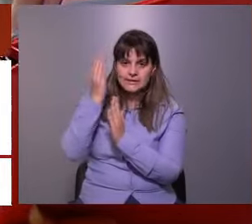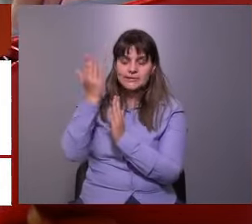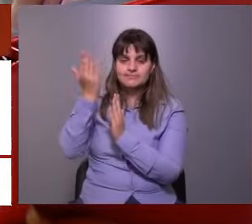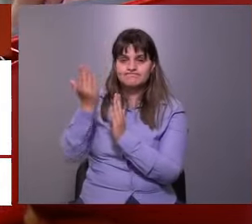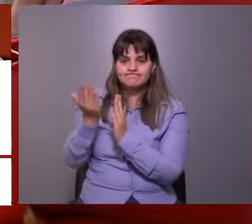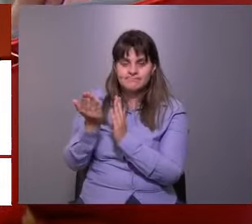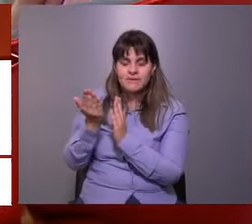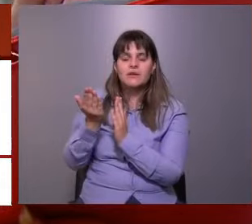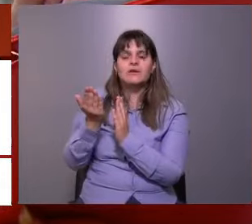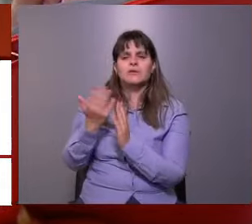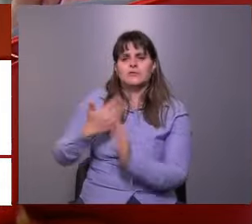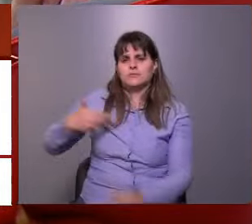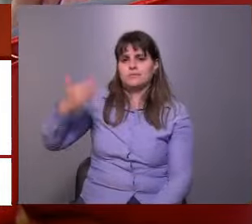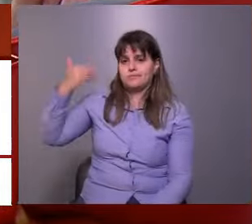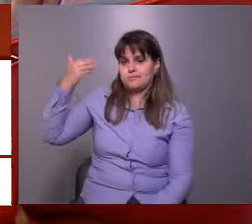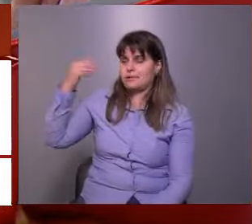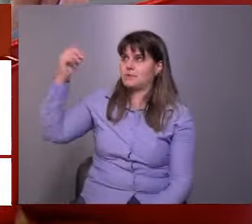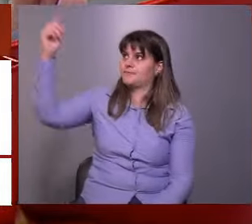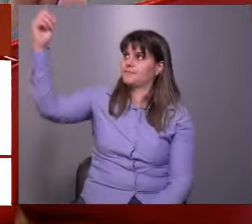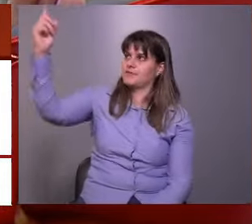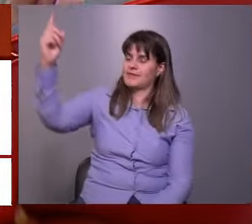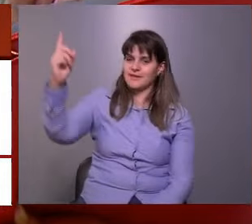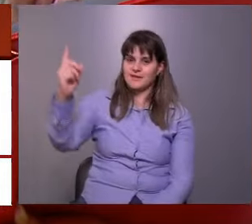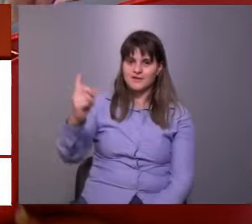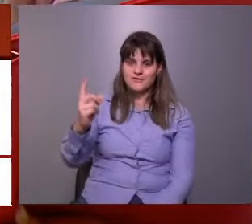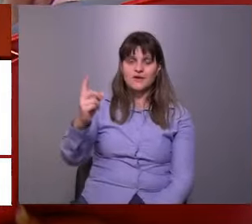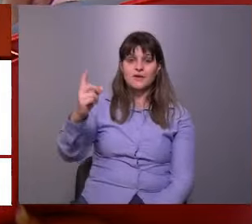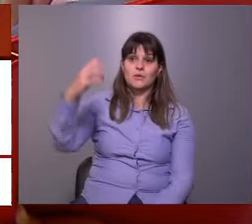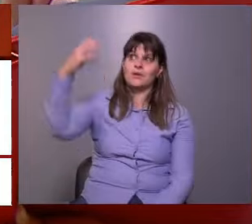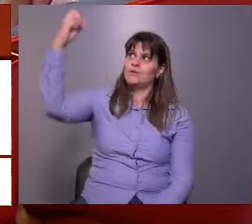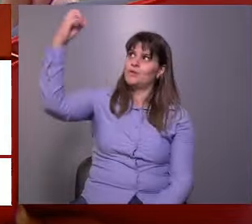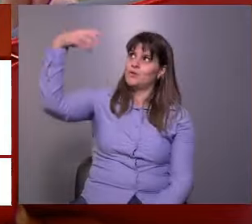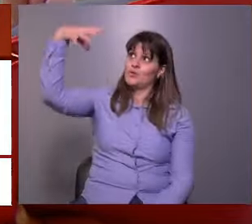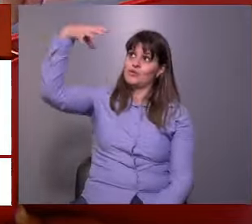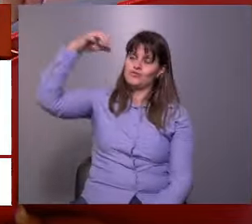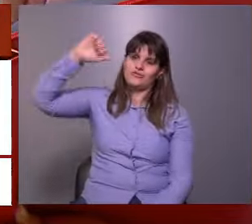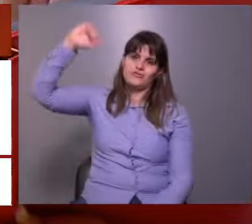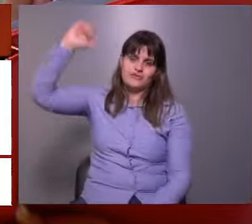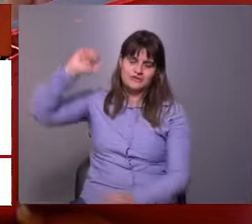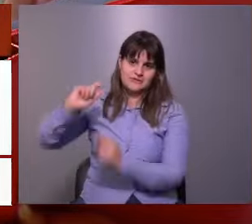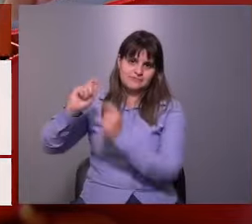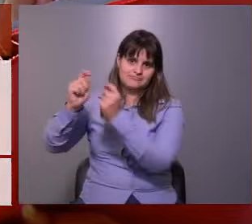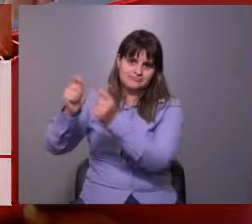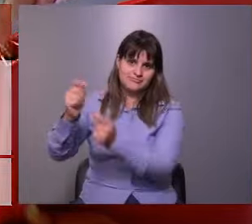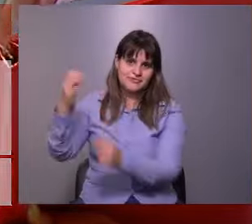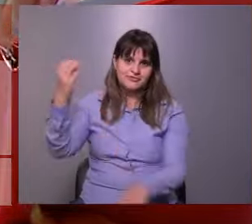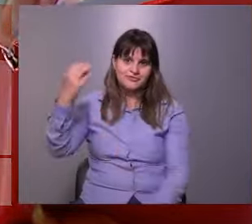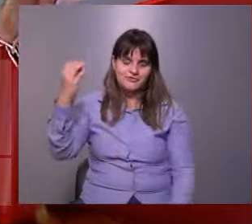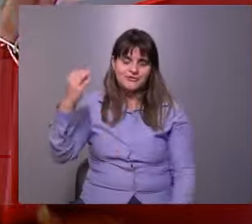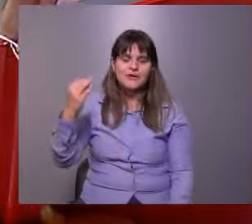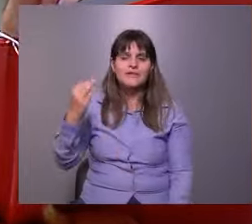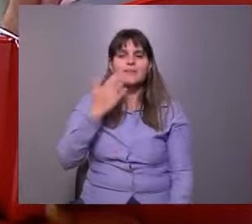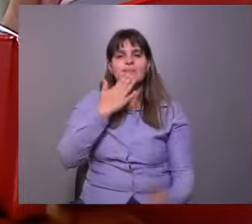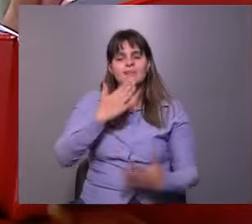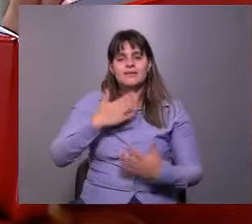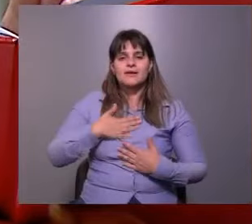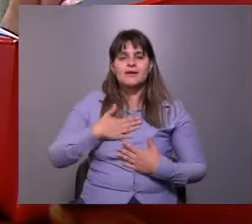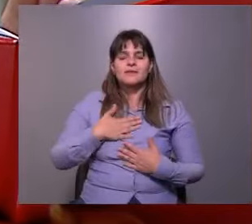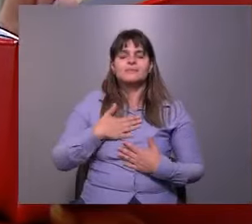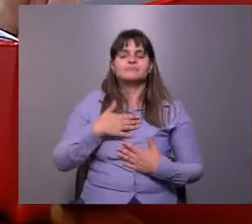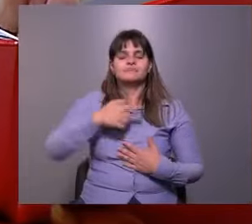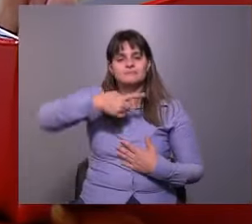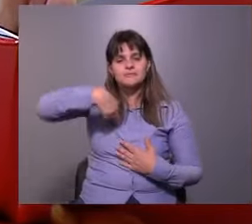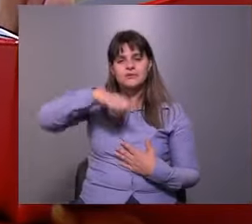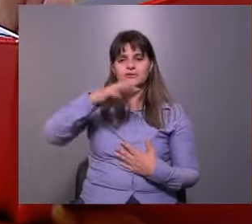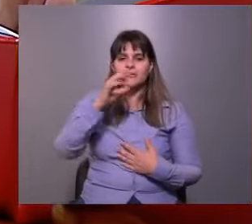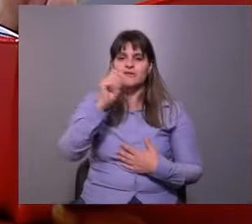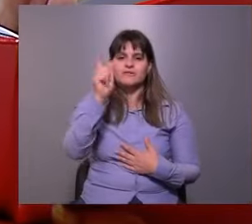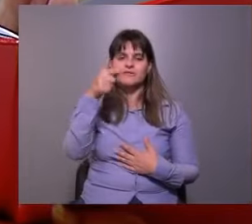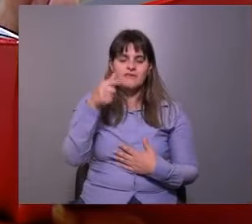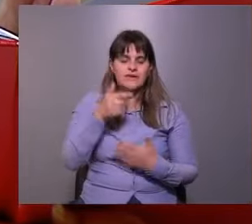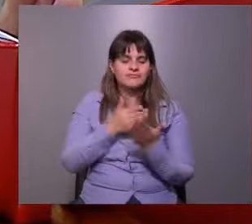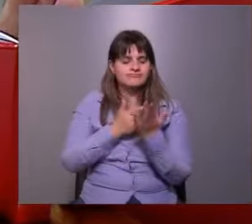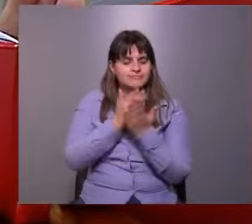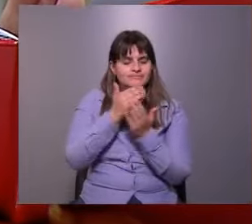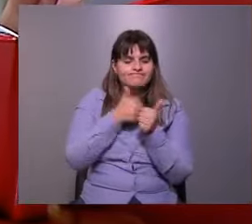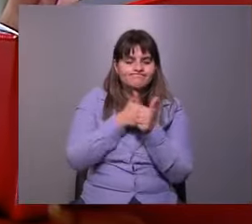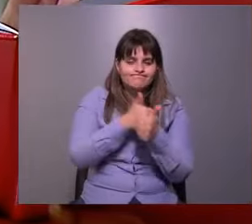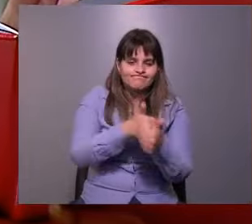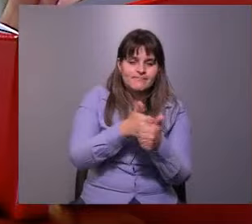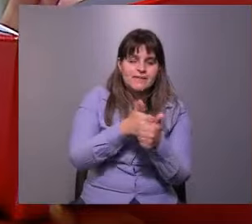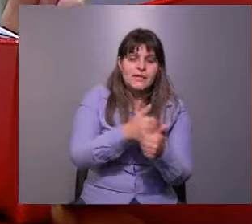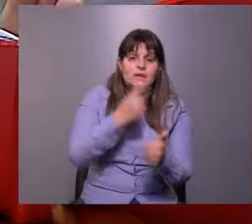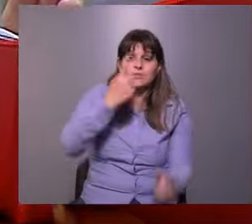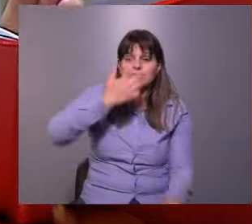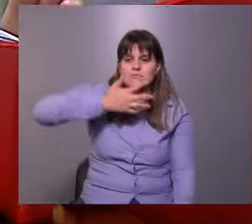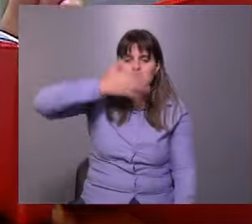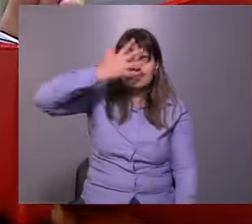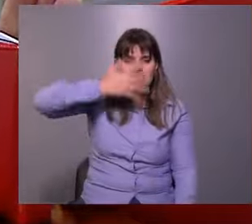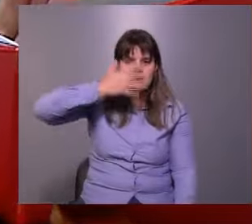pecado, dignai-vos abençoar estas velas que acendemos em vosso